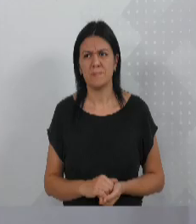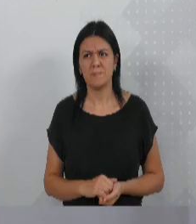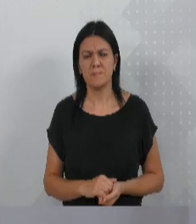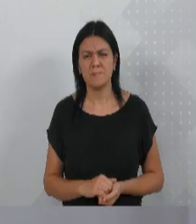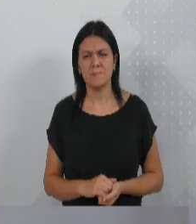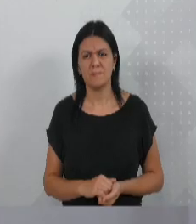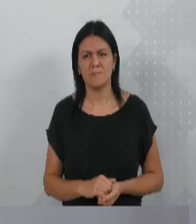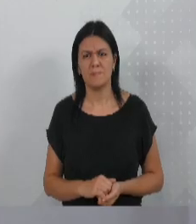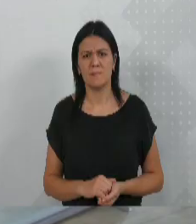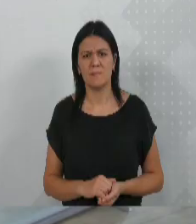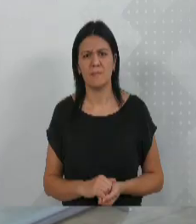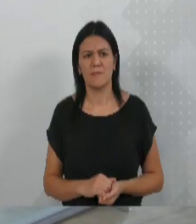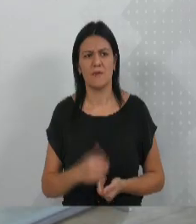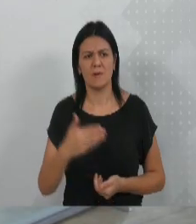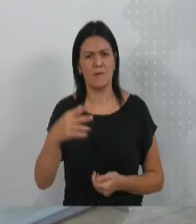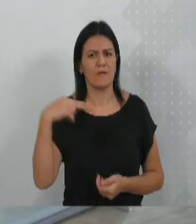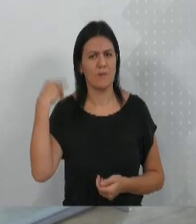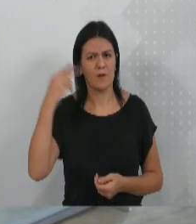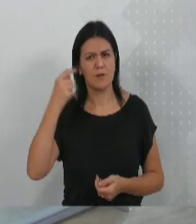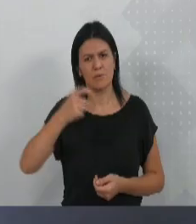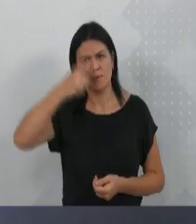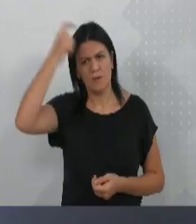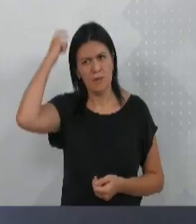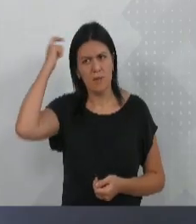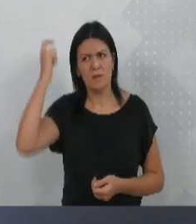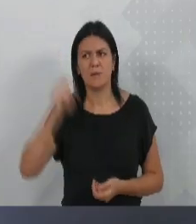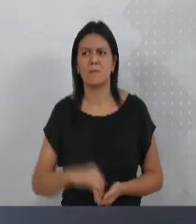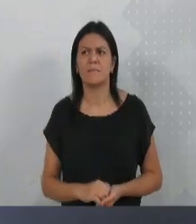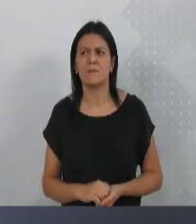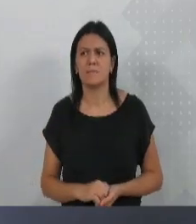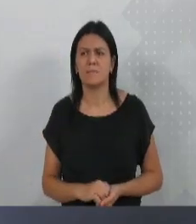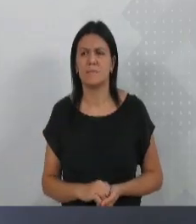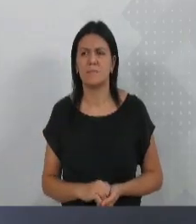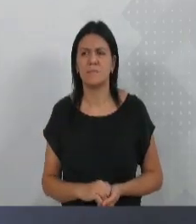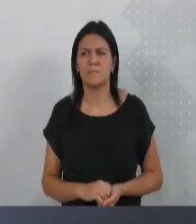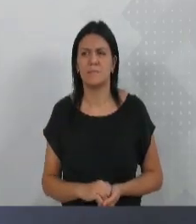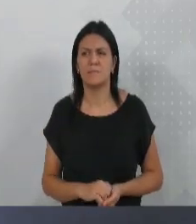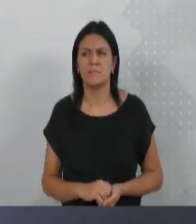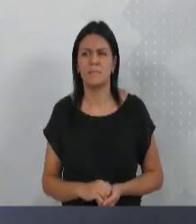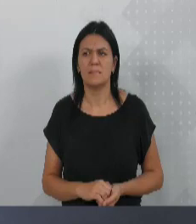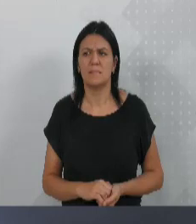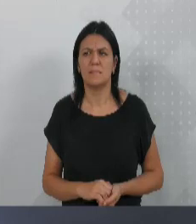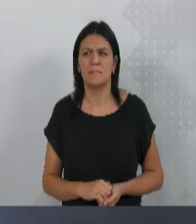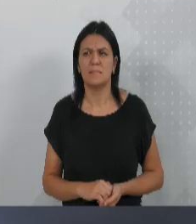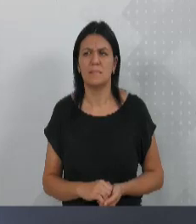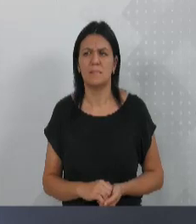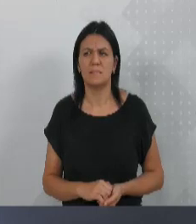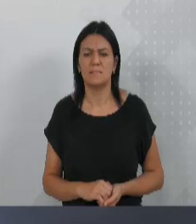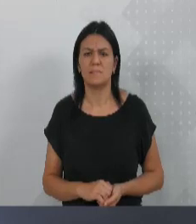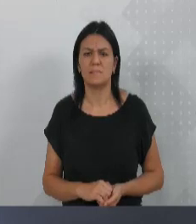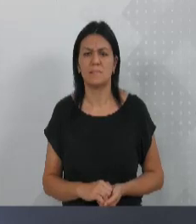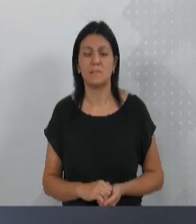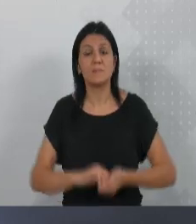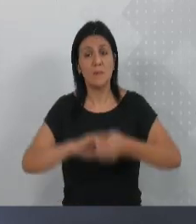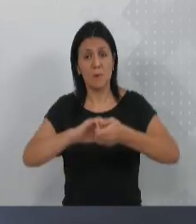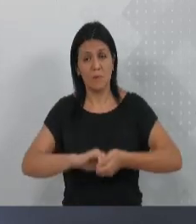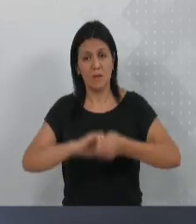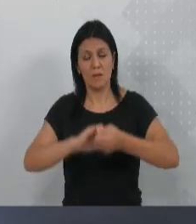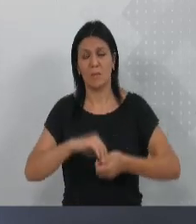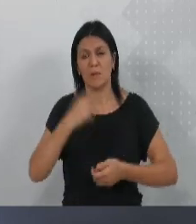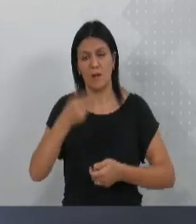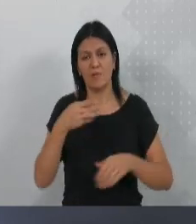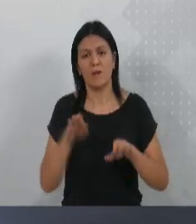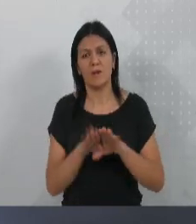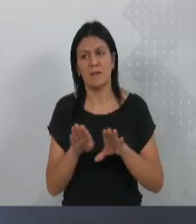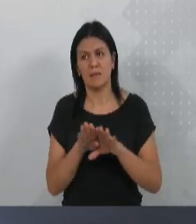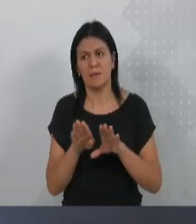ou a parte também o vereador Adriano Pereira repasso os trabalhos do vereador Maurício go Drão be cumprimentar pelo pronunciamento da mesma